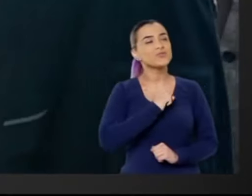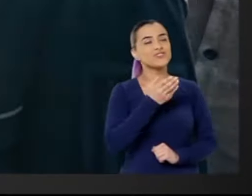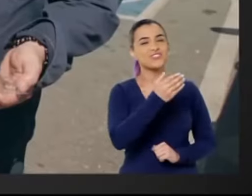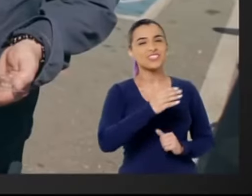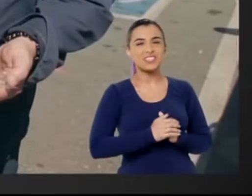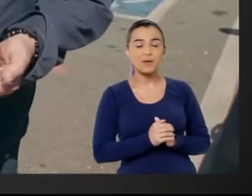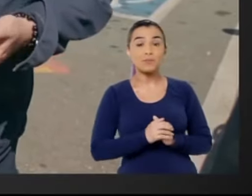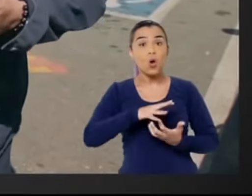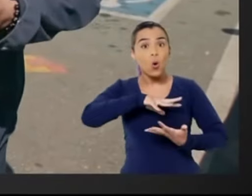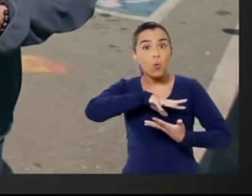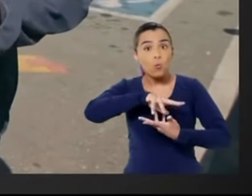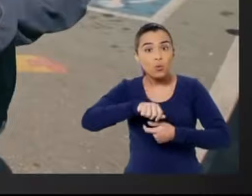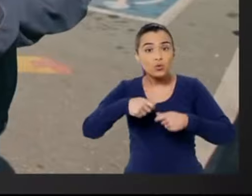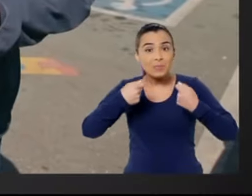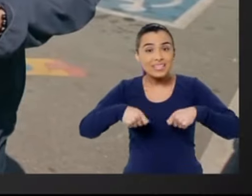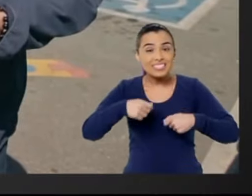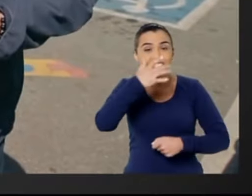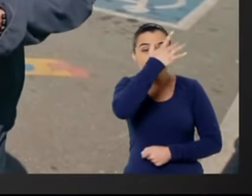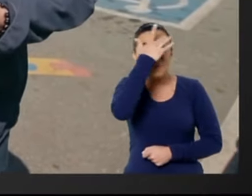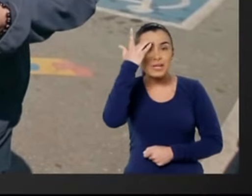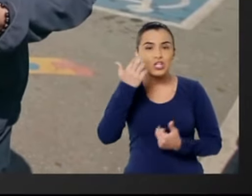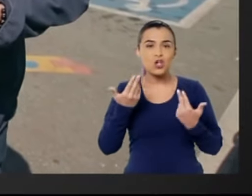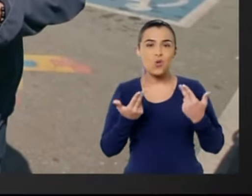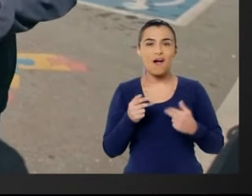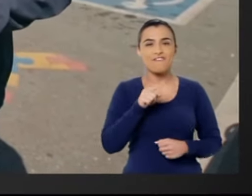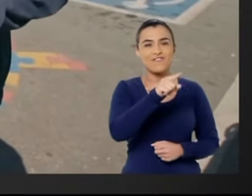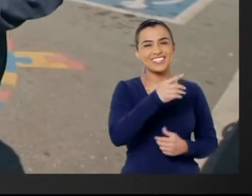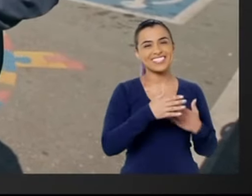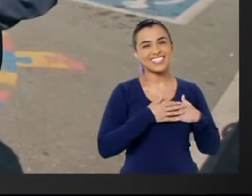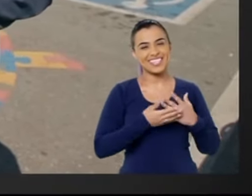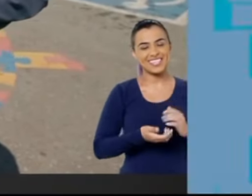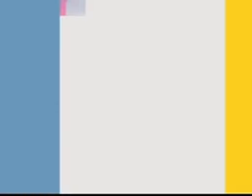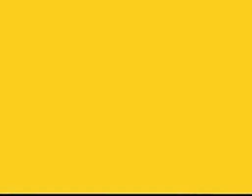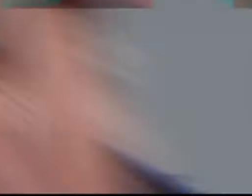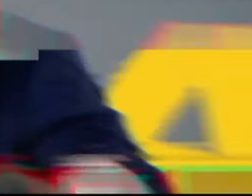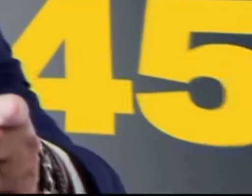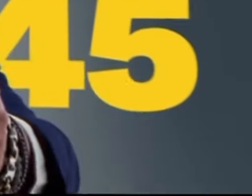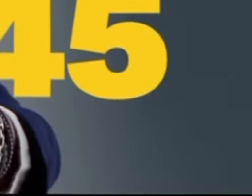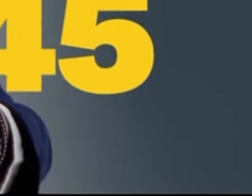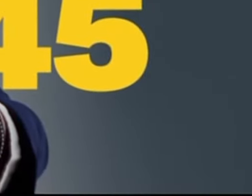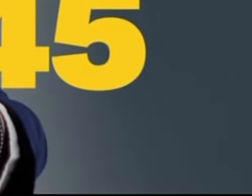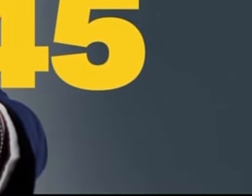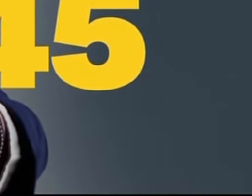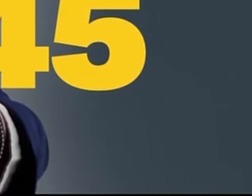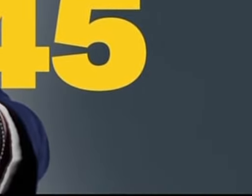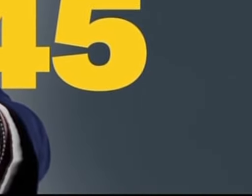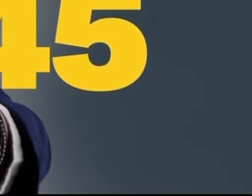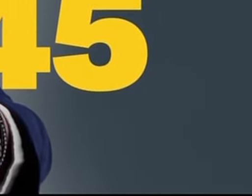É de gente como você, meu amigo, que nosso mundo precisa.